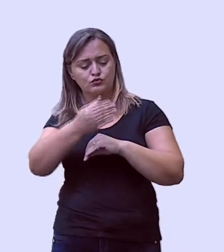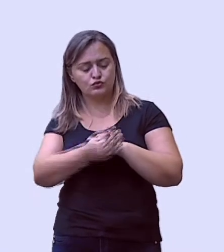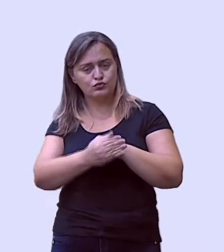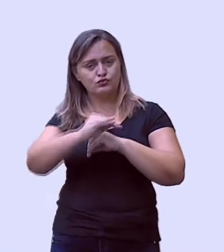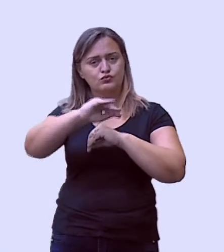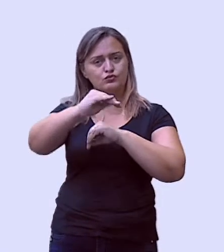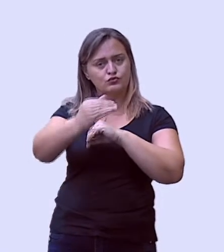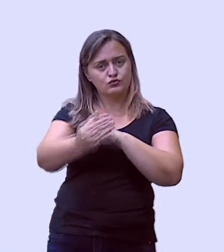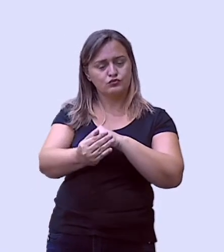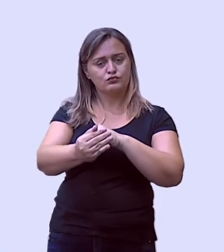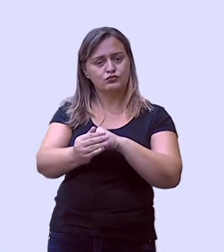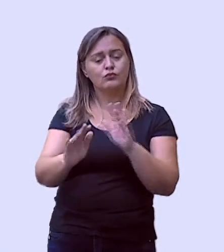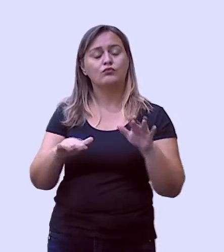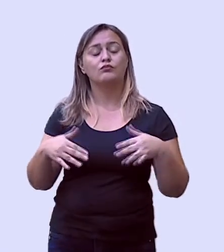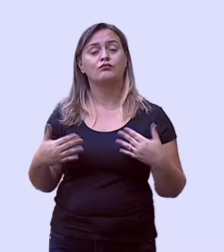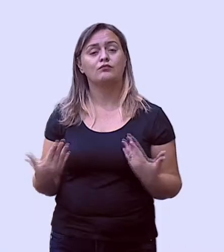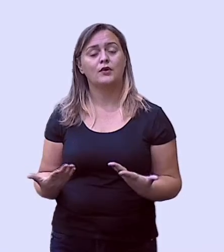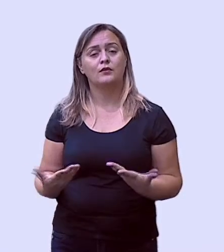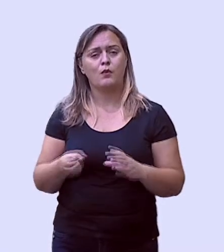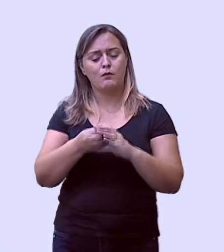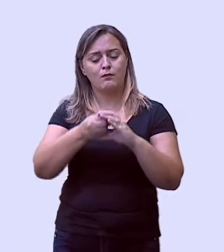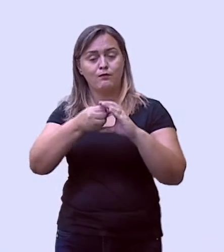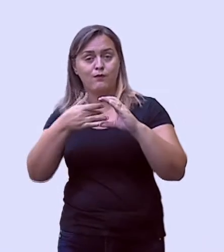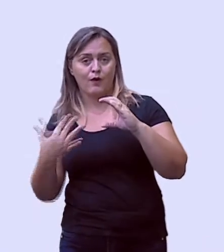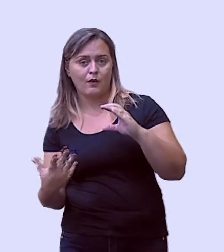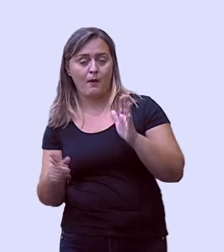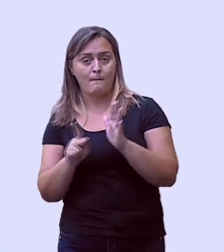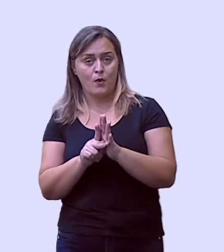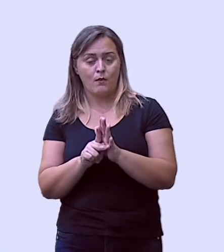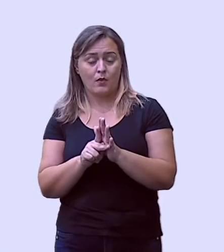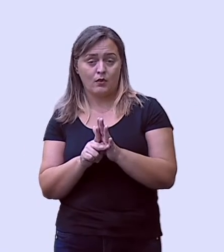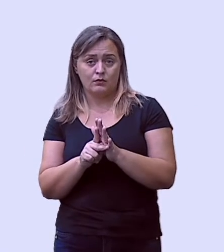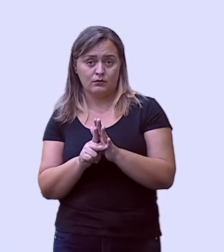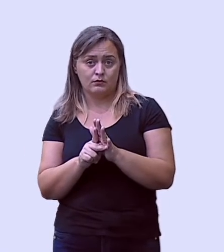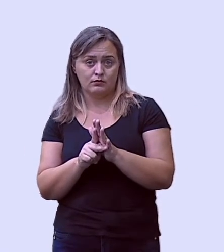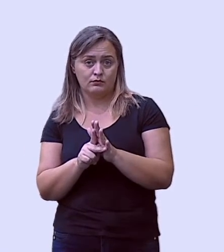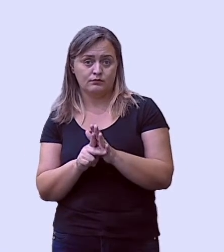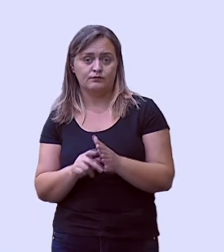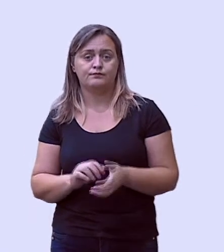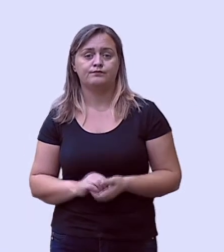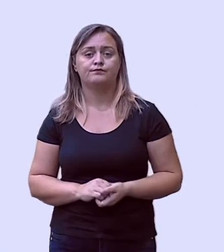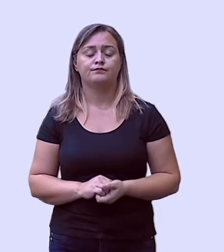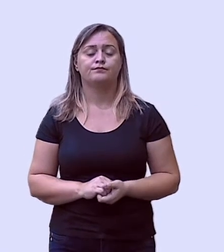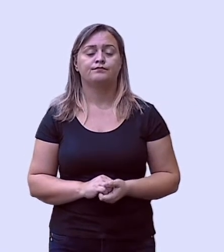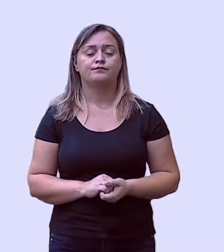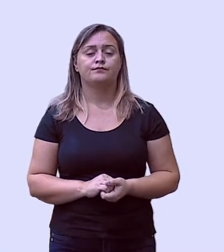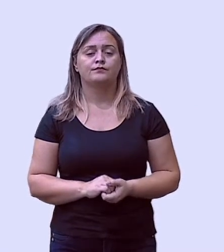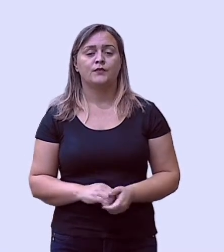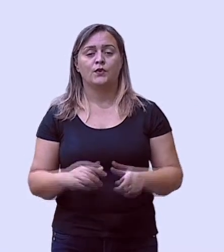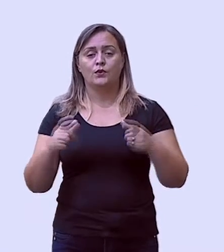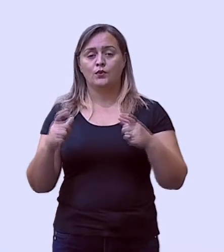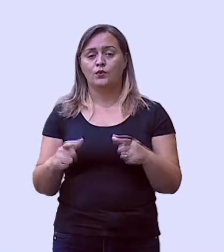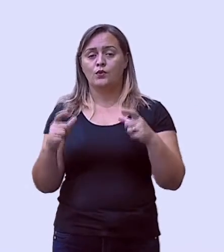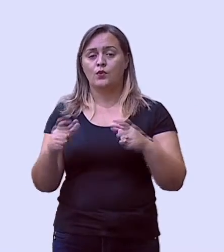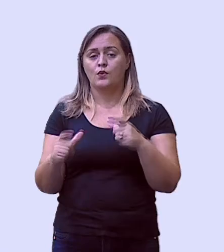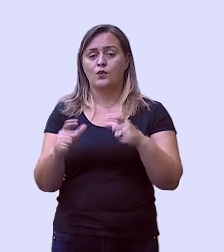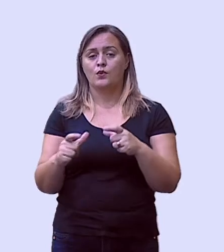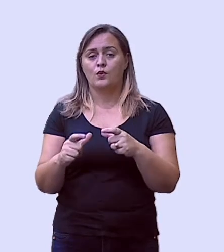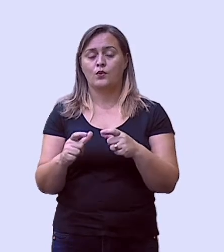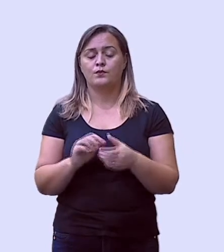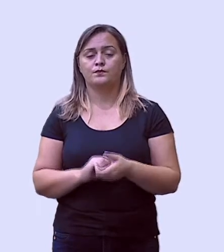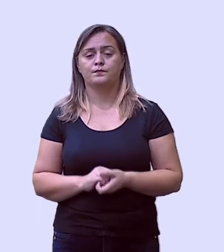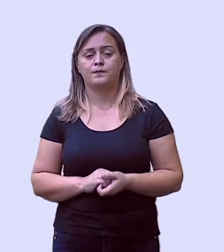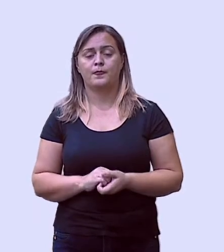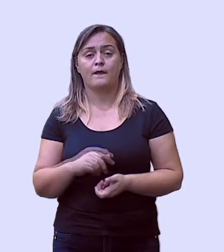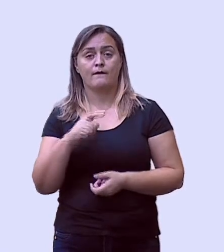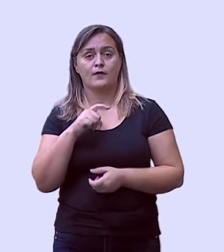algumas características que são marcantes deste bioma. Como? Então, as suas áreas, elas são praticamente todas revestidas